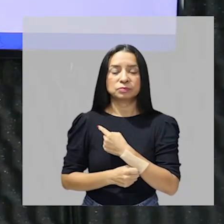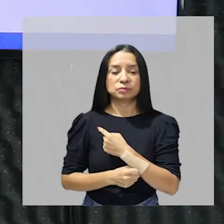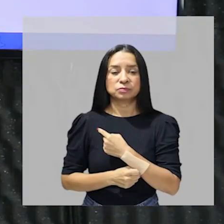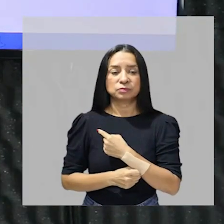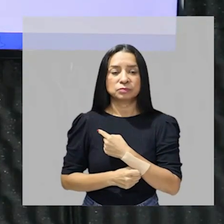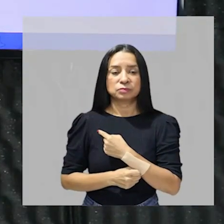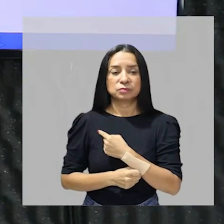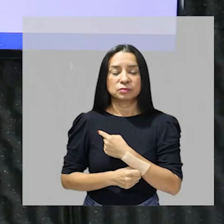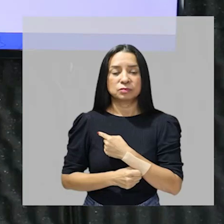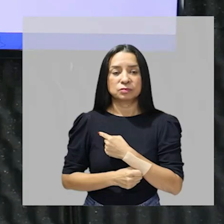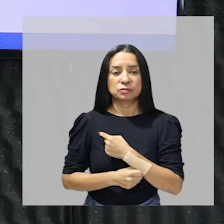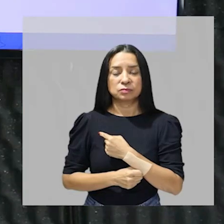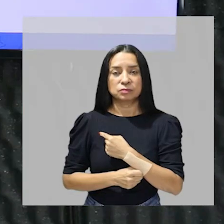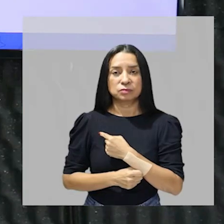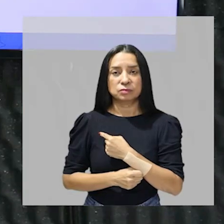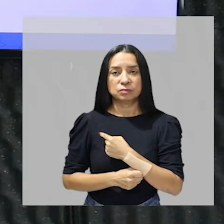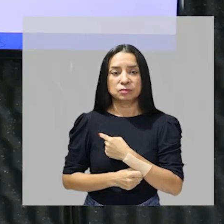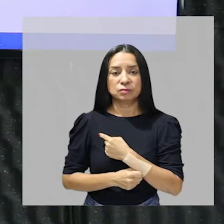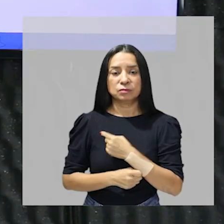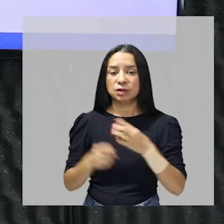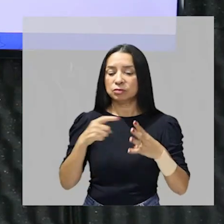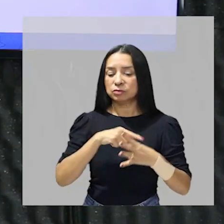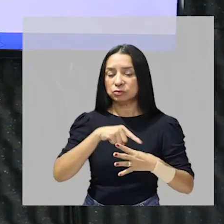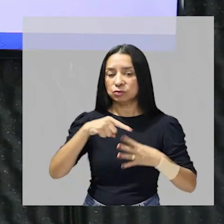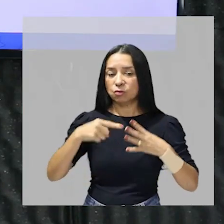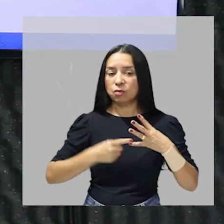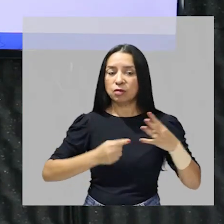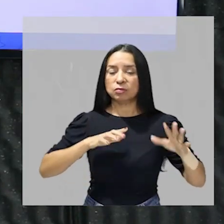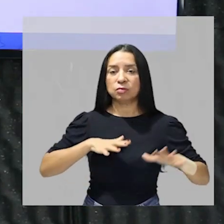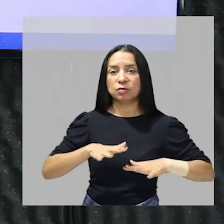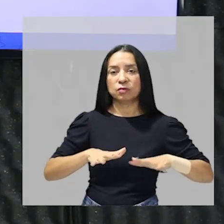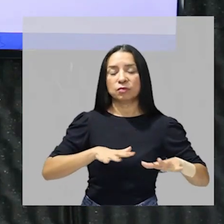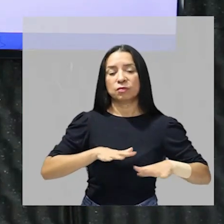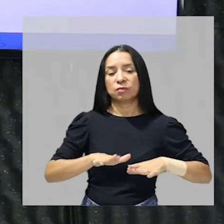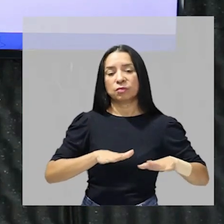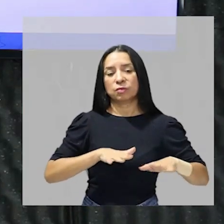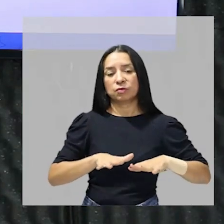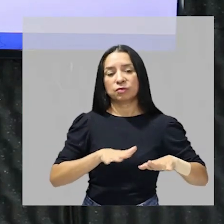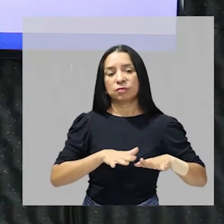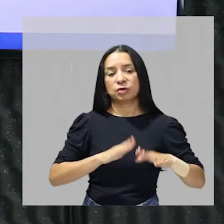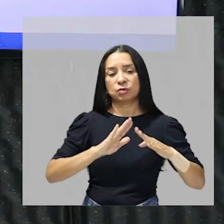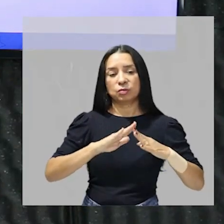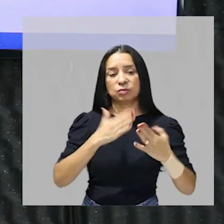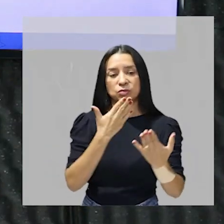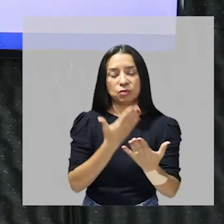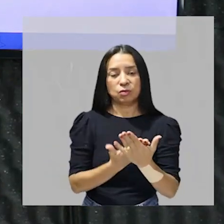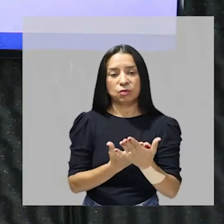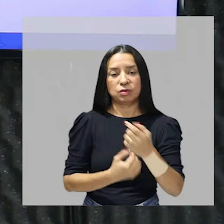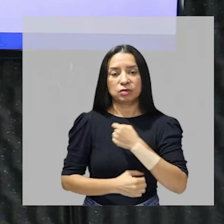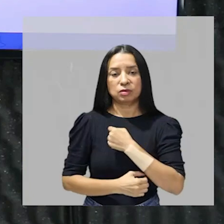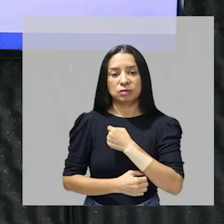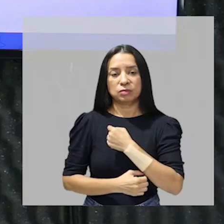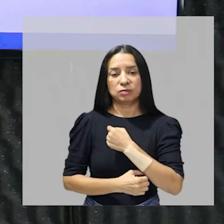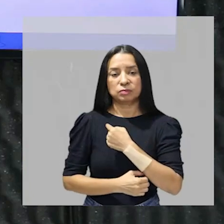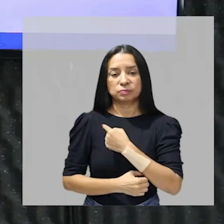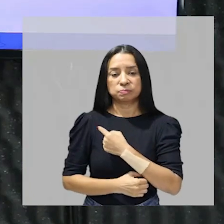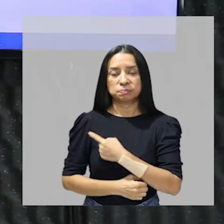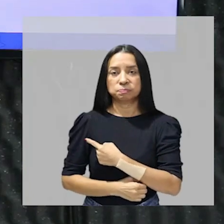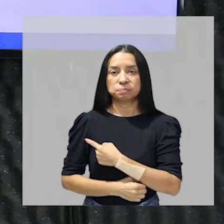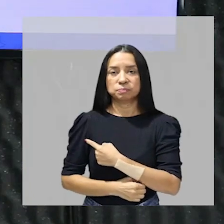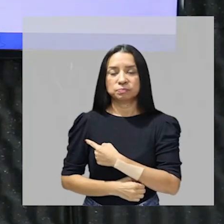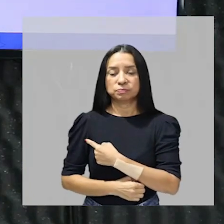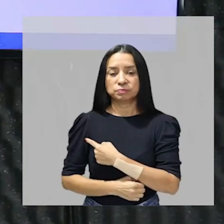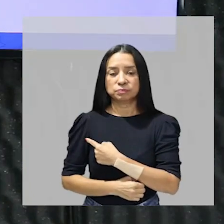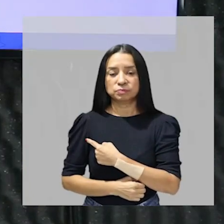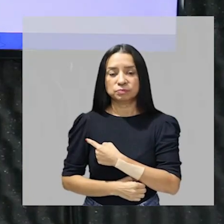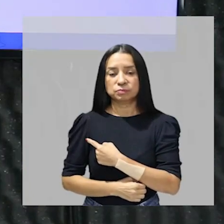A educação física teve um momento que ela tinha esses 4 movimentos, essas 4 escolas. Era a alemã, a